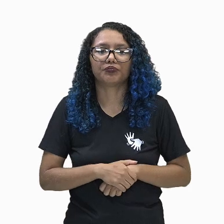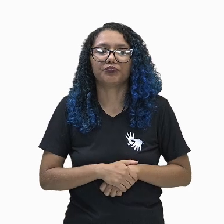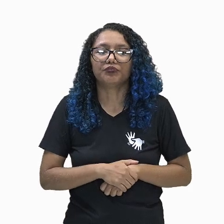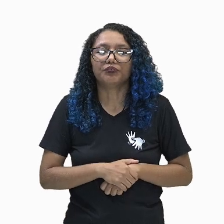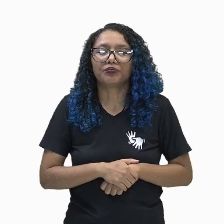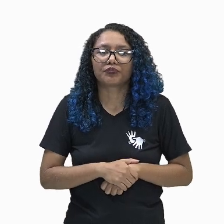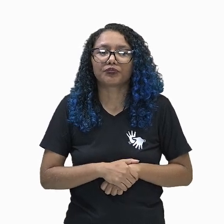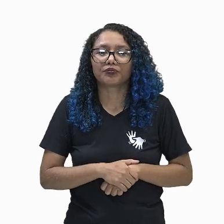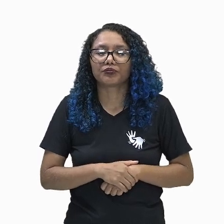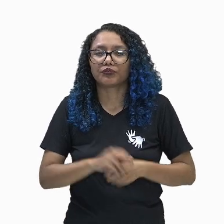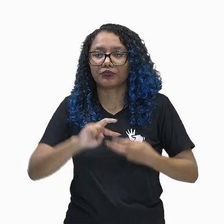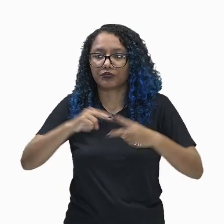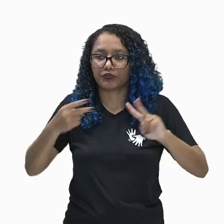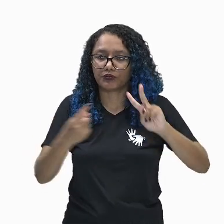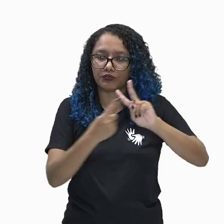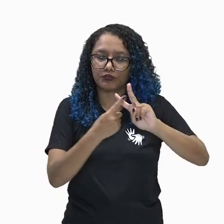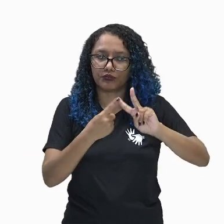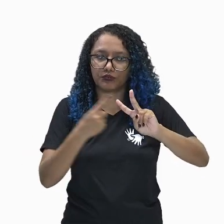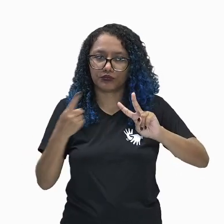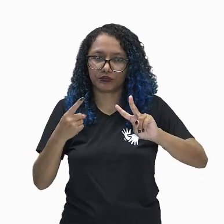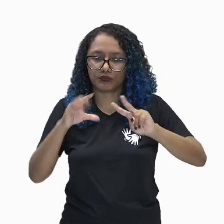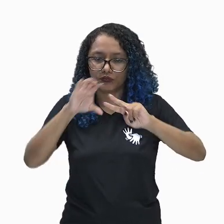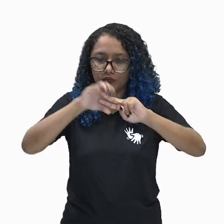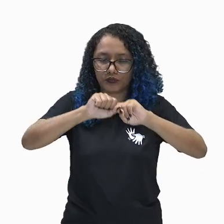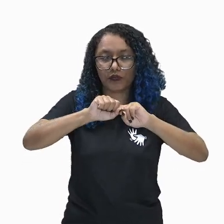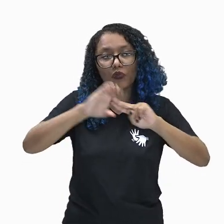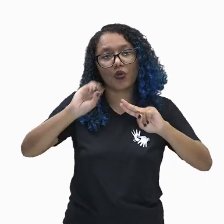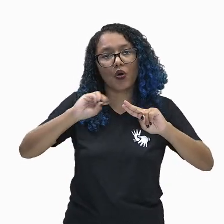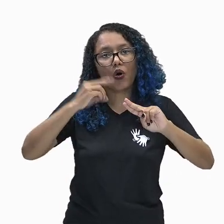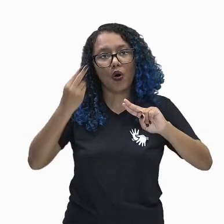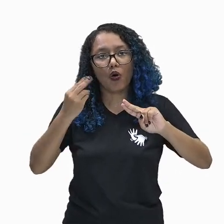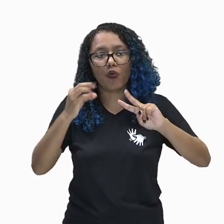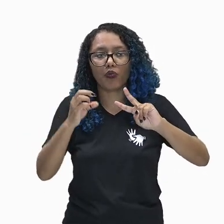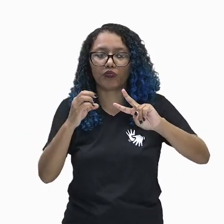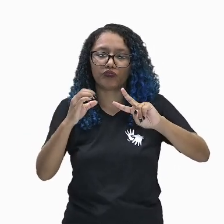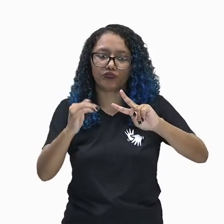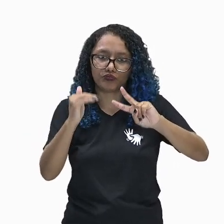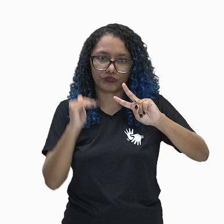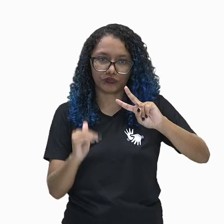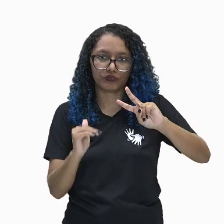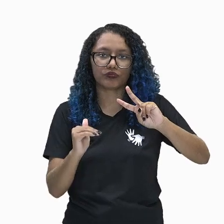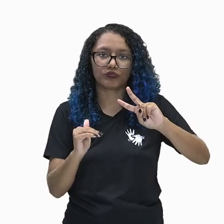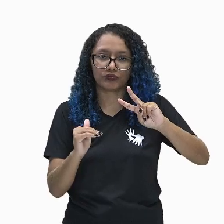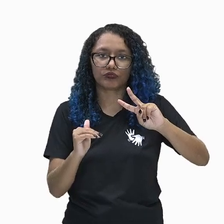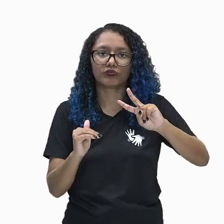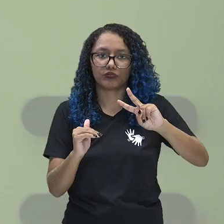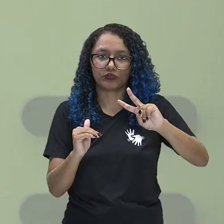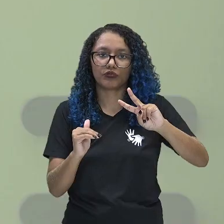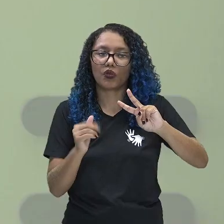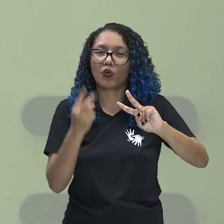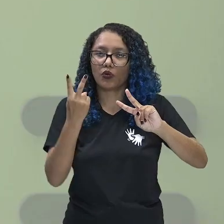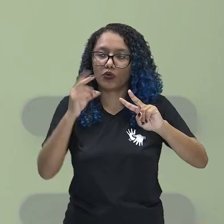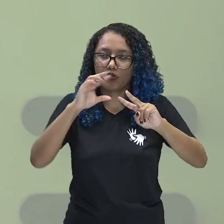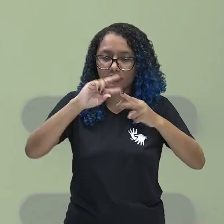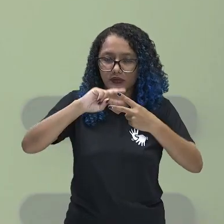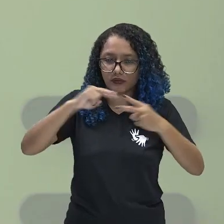2 alelos são dominantes, ou pode ser o homozigoto recessivo, que serão os 2 alelos recessivos.